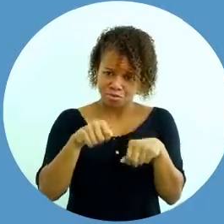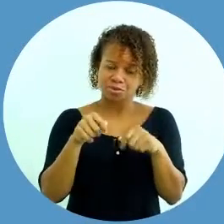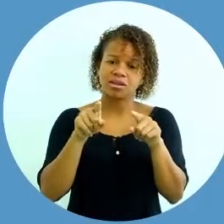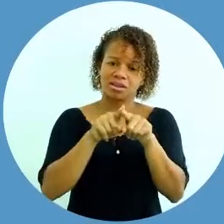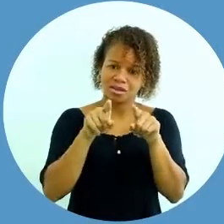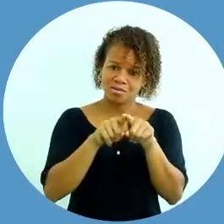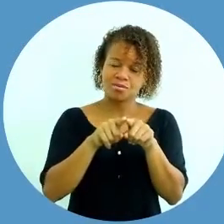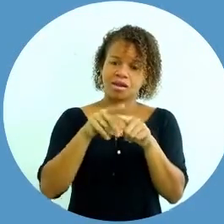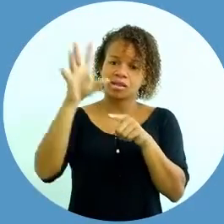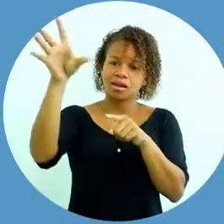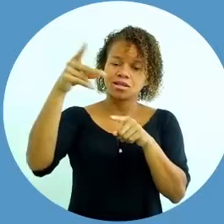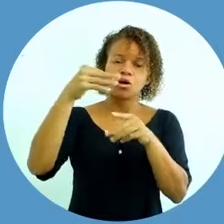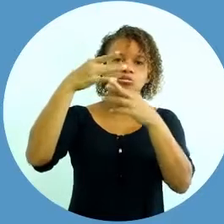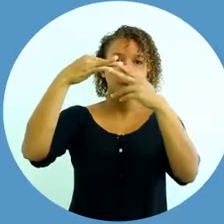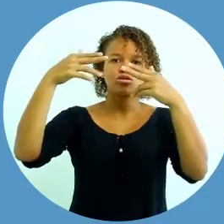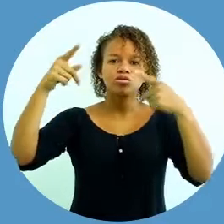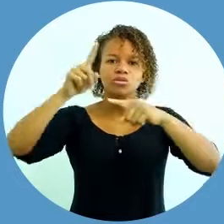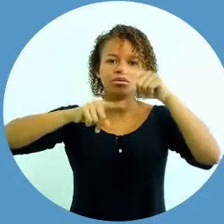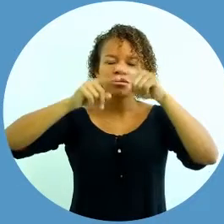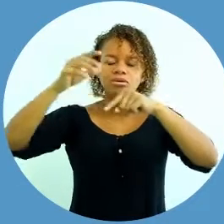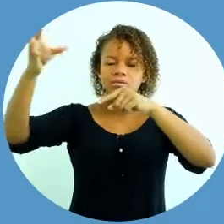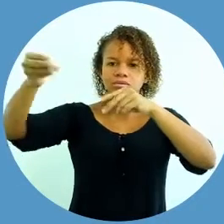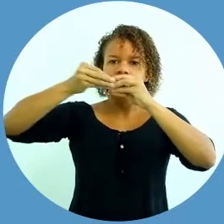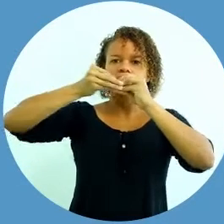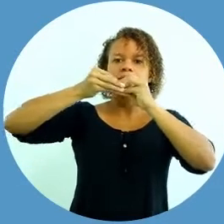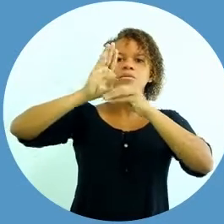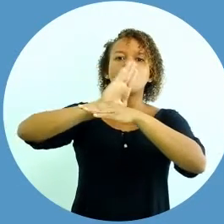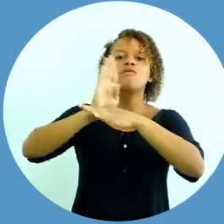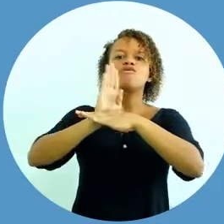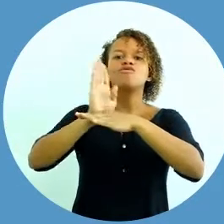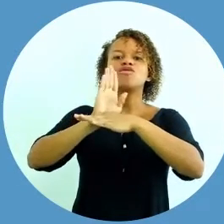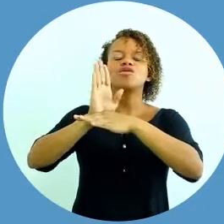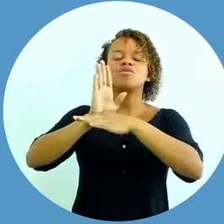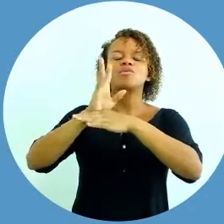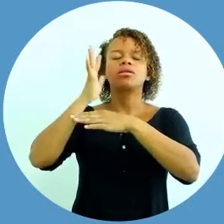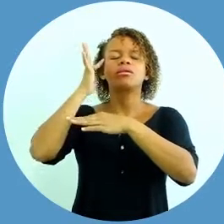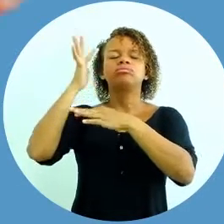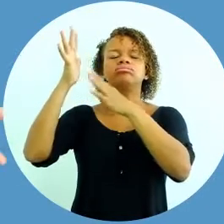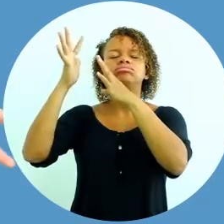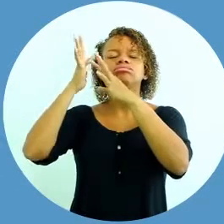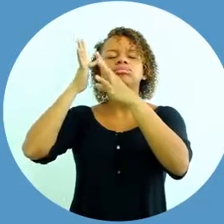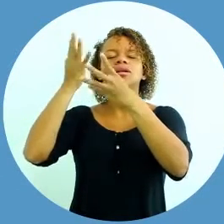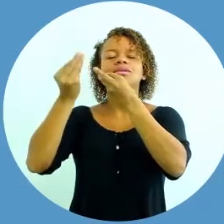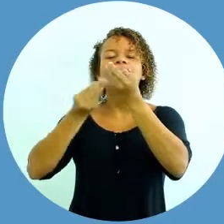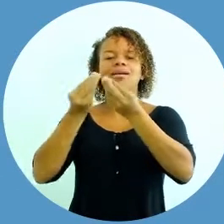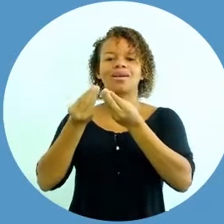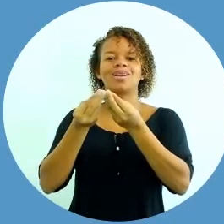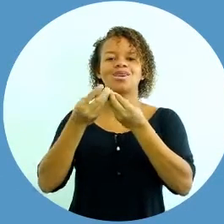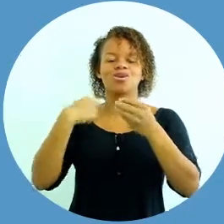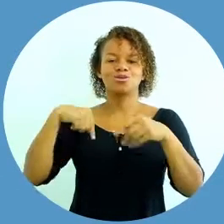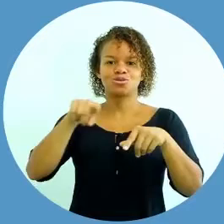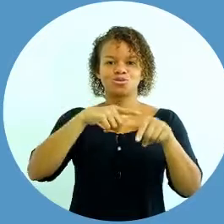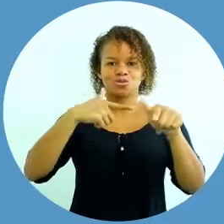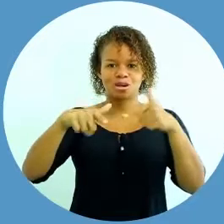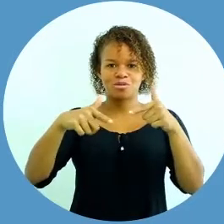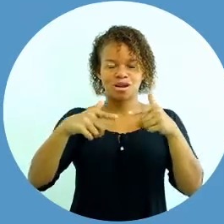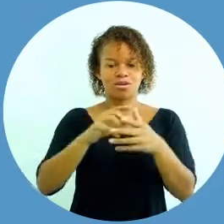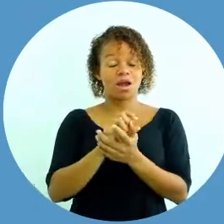Mas você também pode trazer outros elementos para o seu vídeo que vão dar sentido ao conteúdo que você está